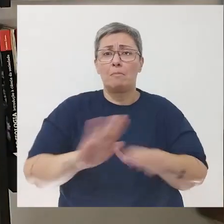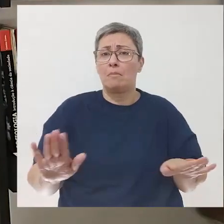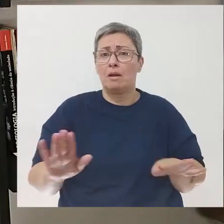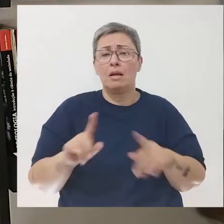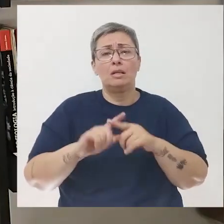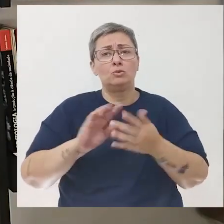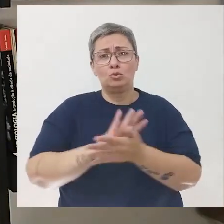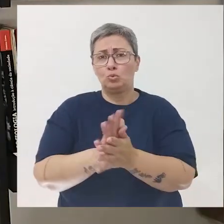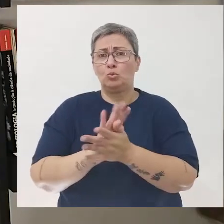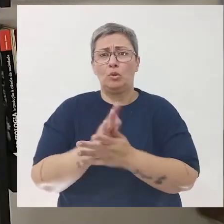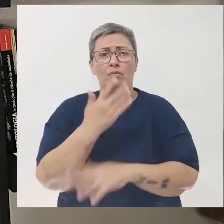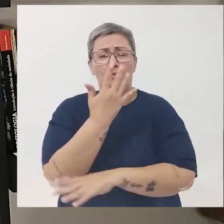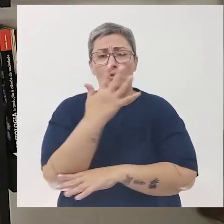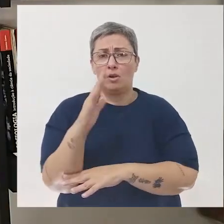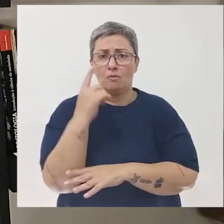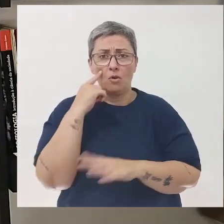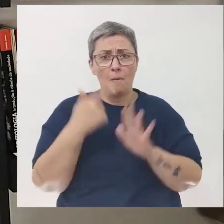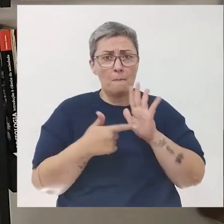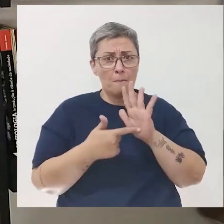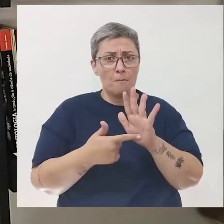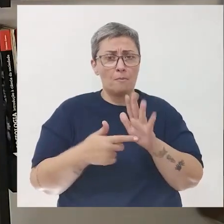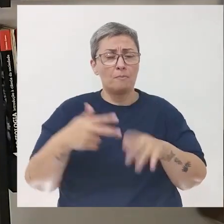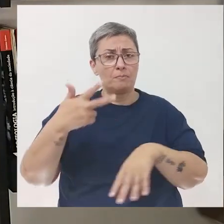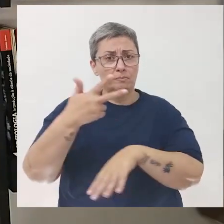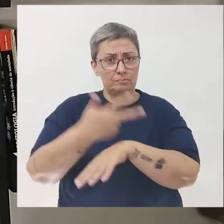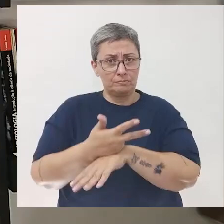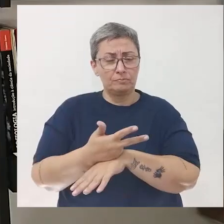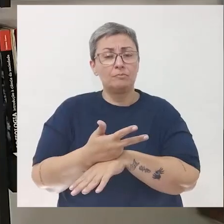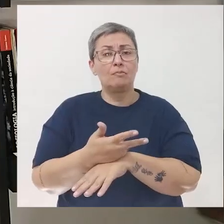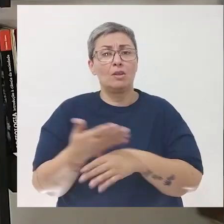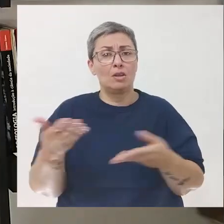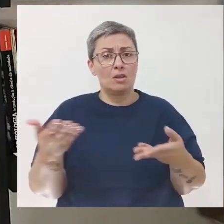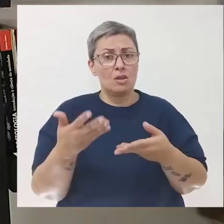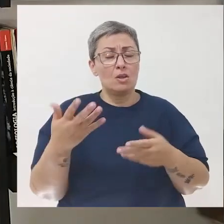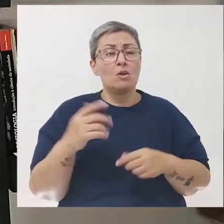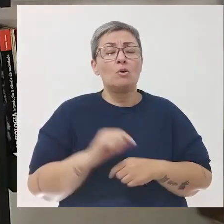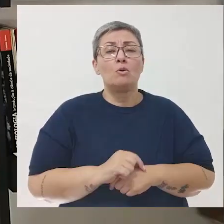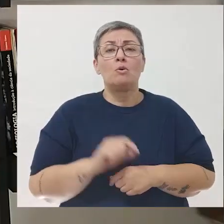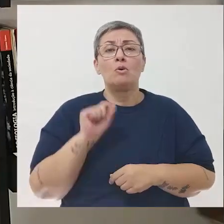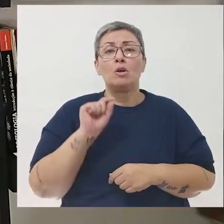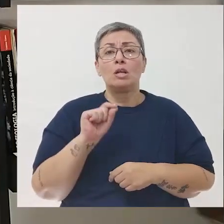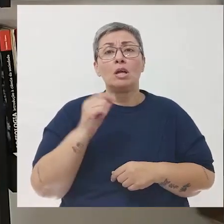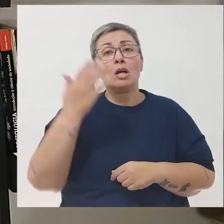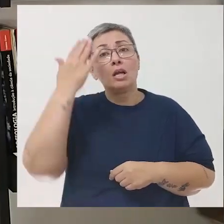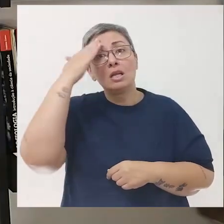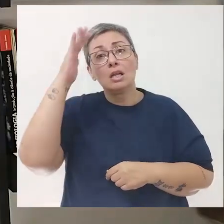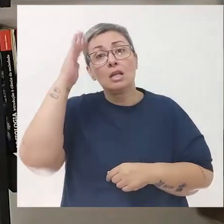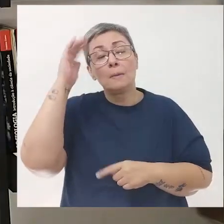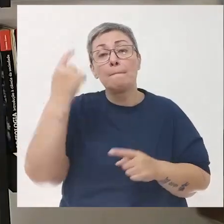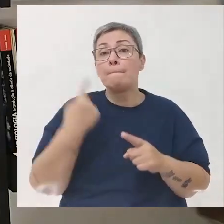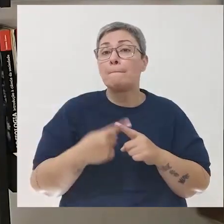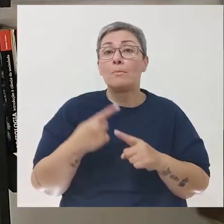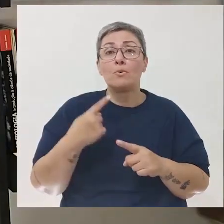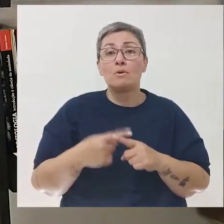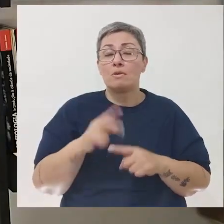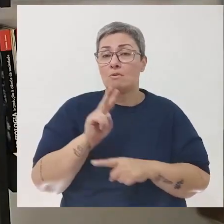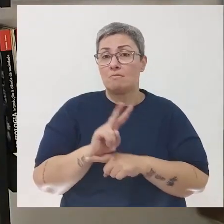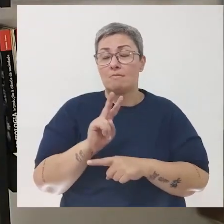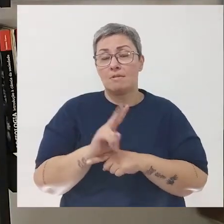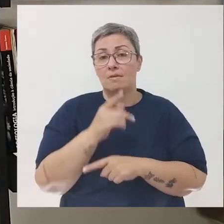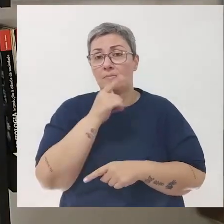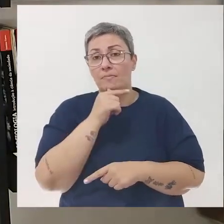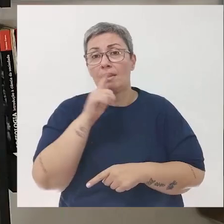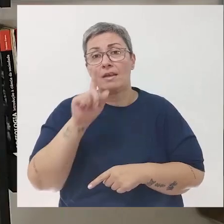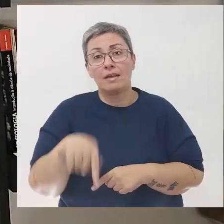tá? Eu vou mostrar para vocês um vídeo, né? Vou mostrar um vídeo para vocês a seguir, para a gente entender o porquê cuidar da